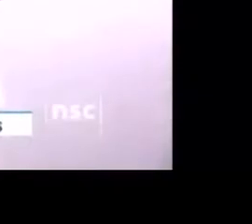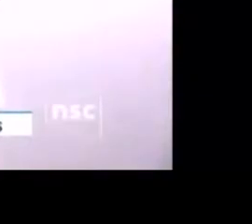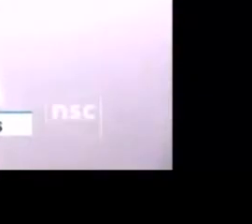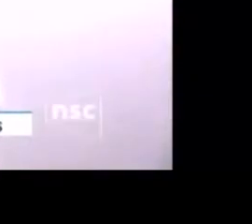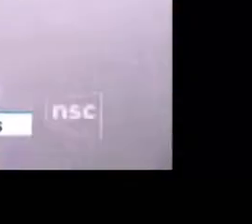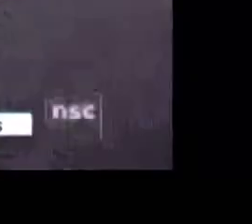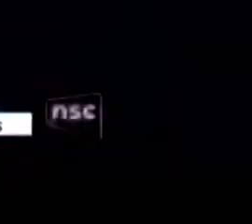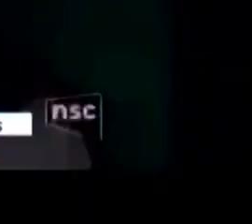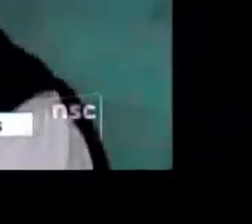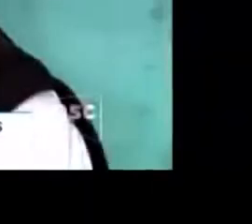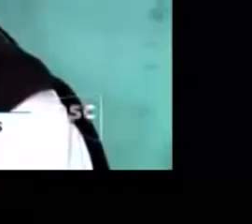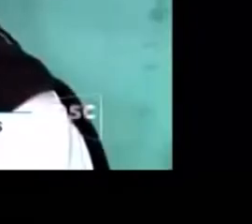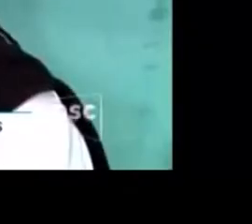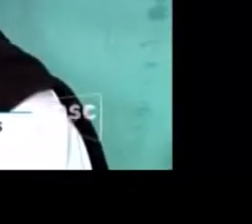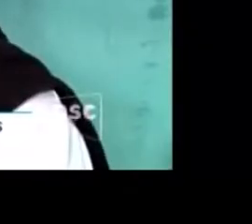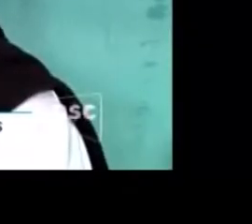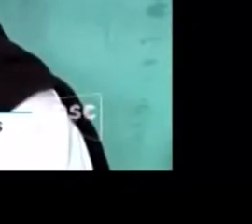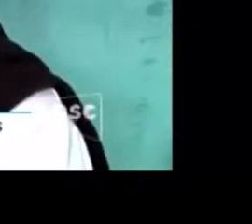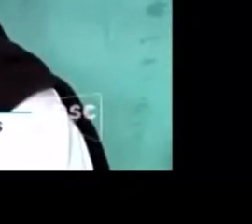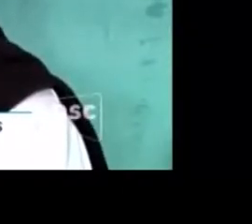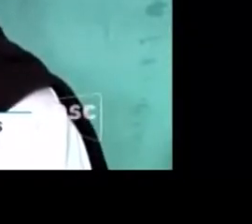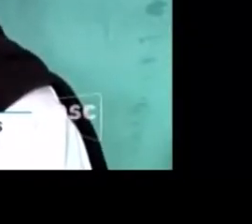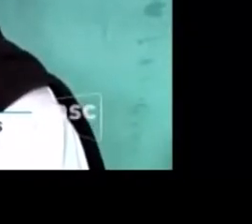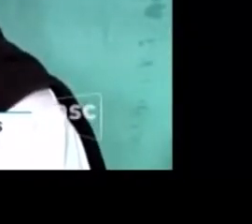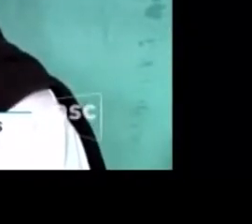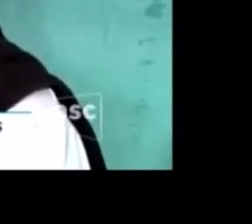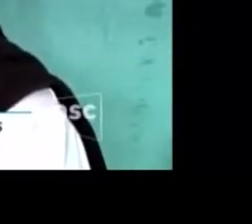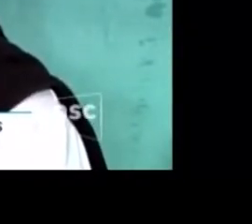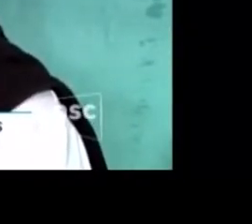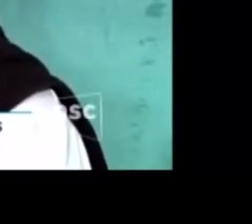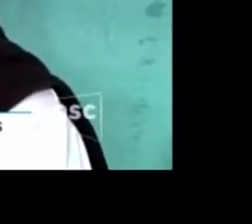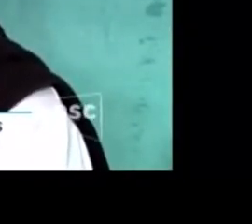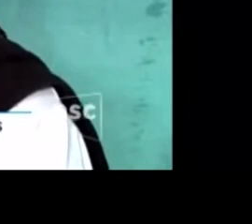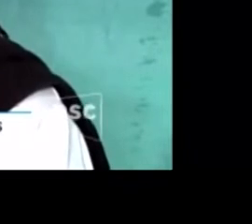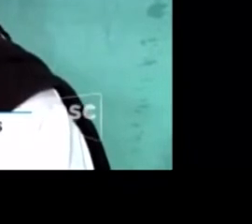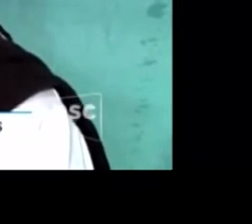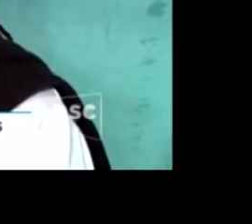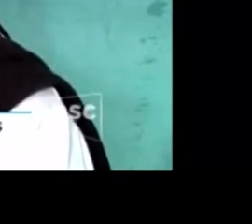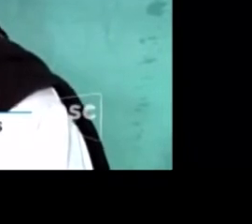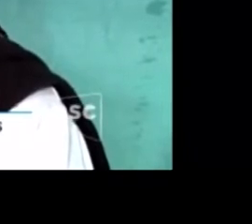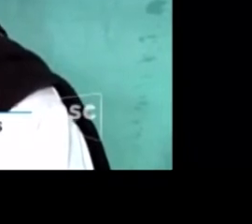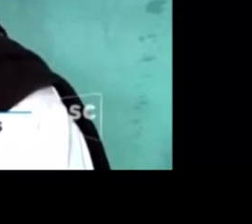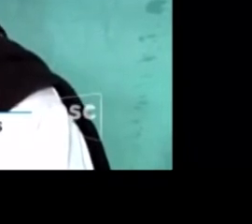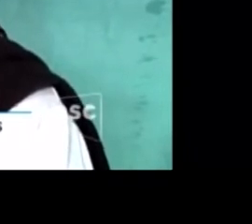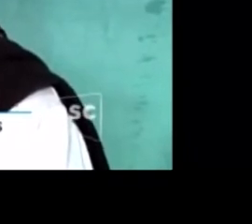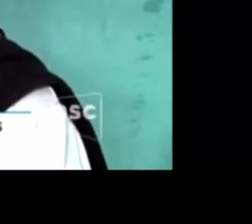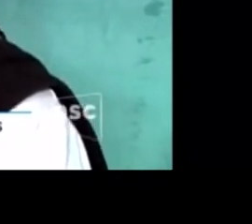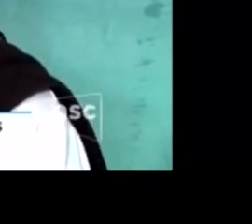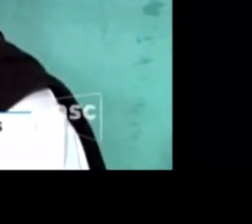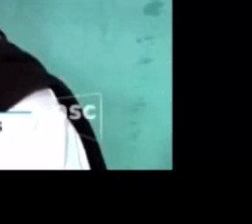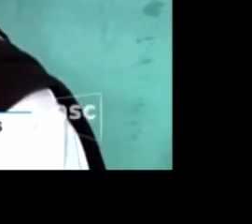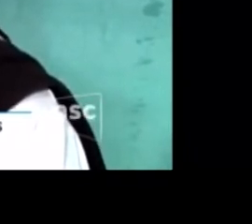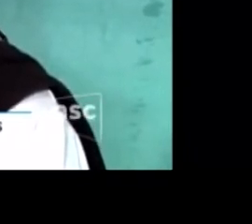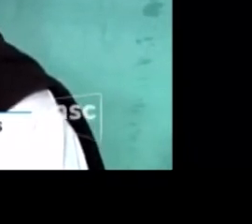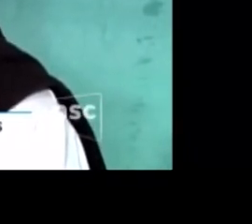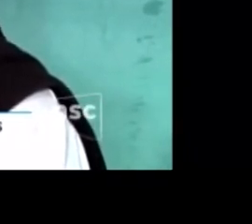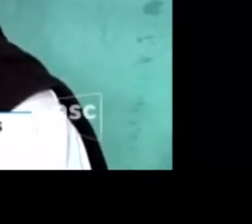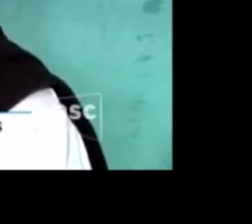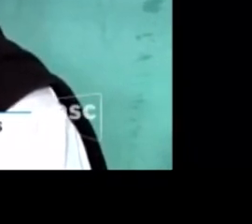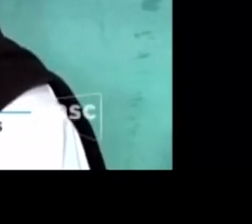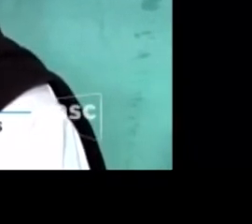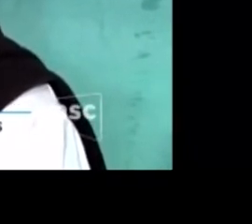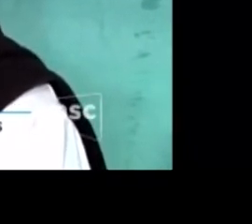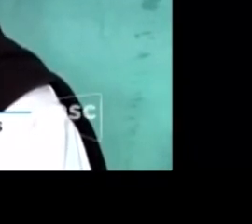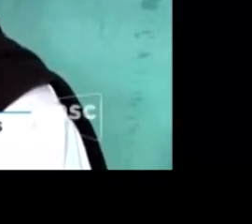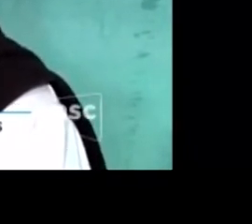fica ainda menor todas as vendo aqui perto tô dando 450 né aqui comprei o gato r$ 150 tô devendo